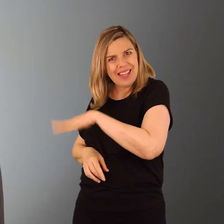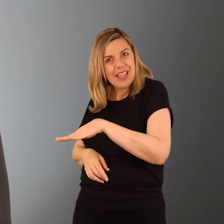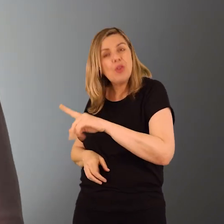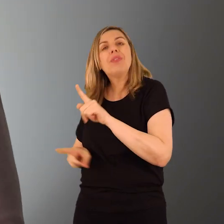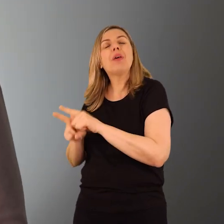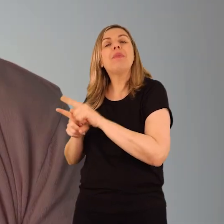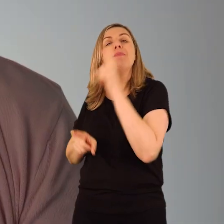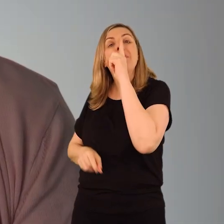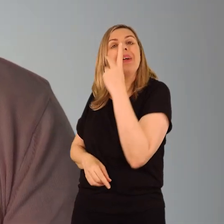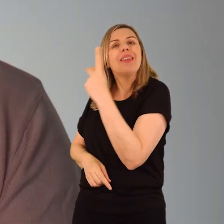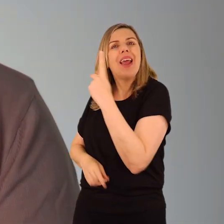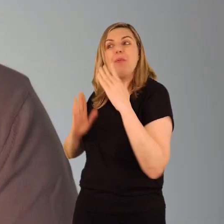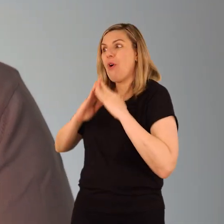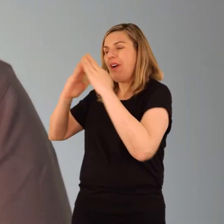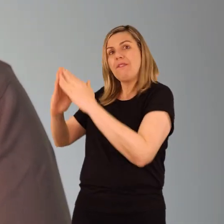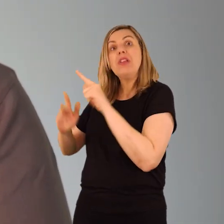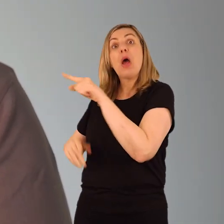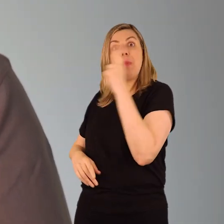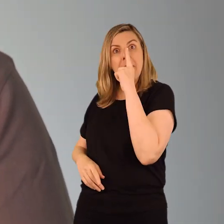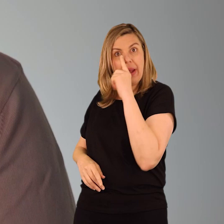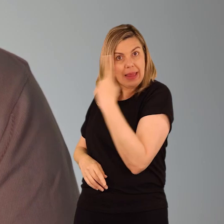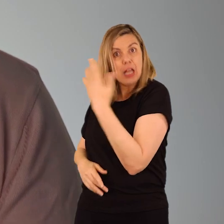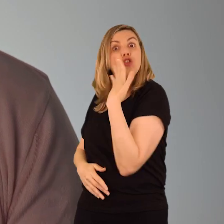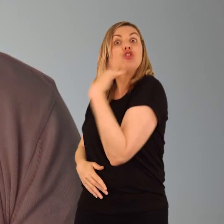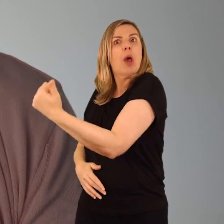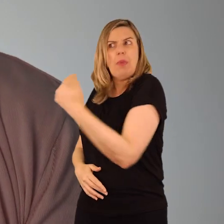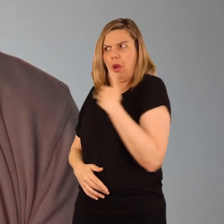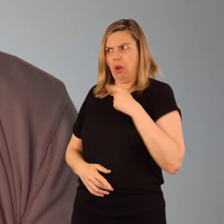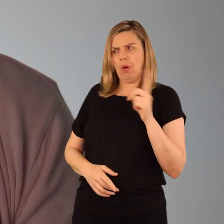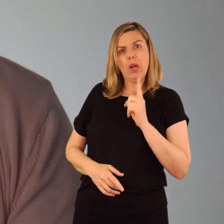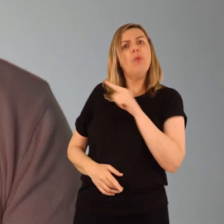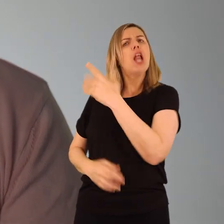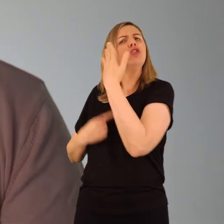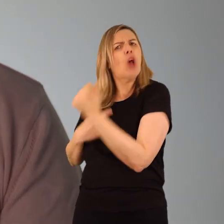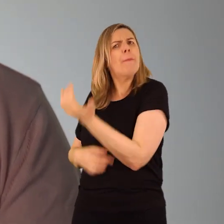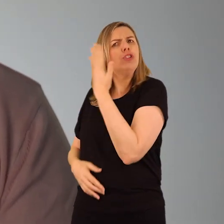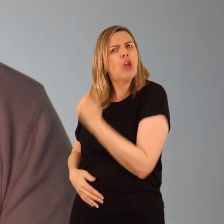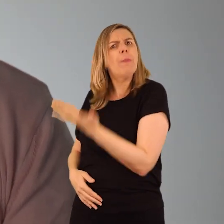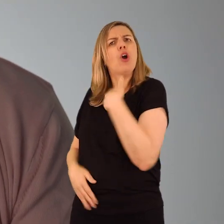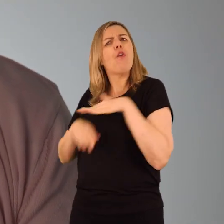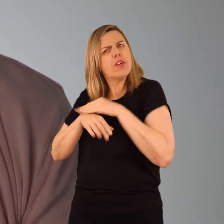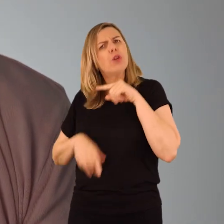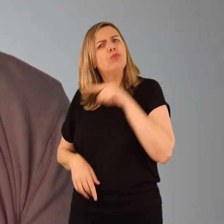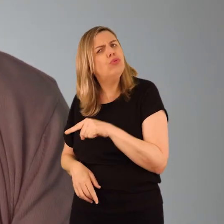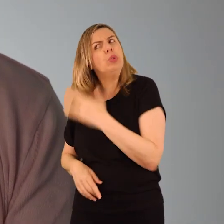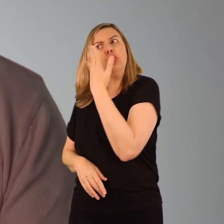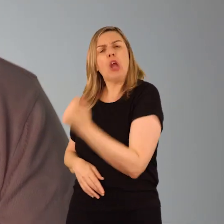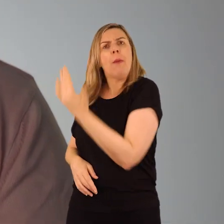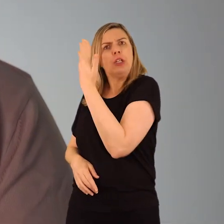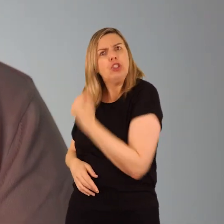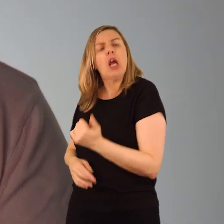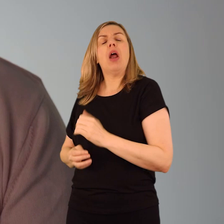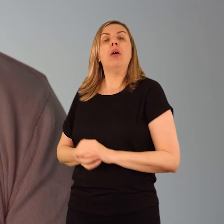eles moram aqui na frente, né? Aí a mãe dele me chamou, eu não fui, né? Aí ela dizia, vem cá, menina, preciso falar contigo, né? Vem